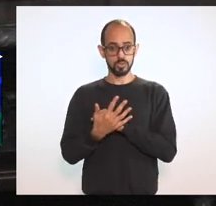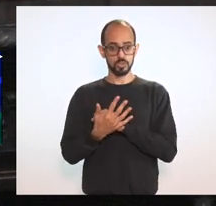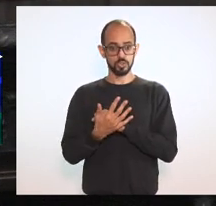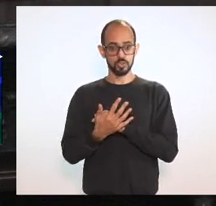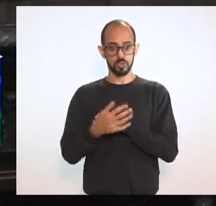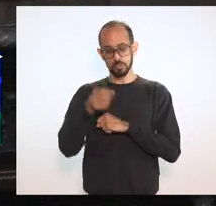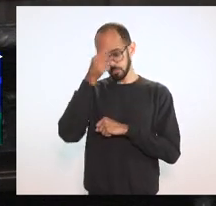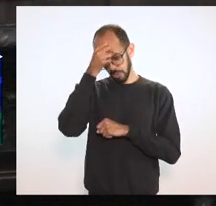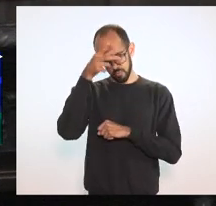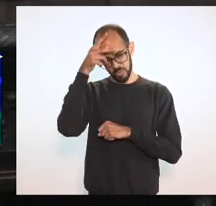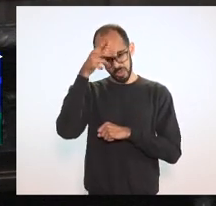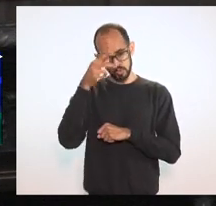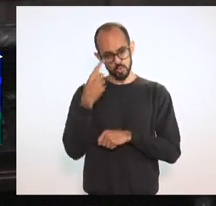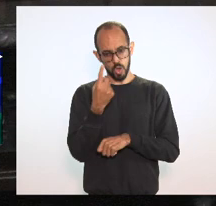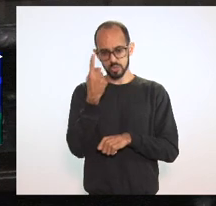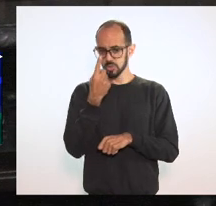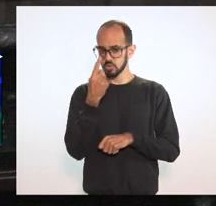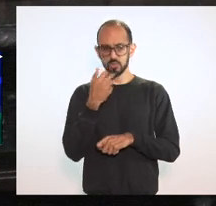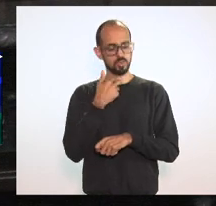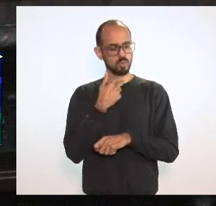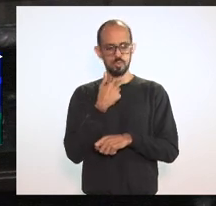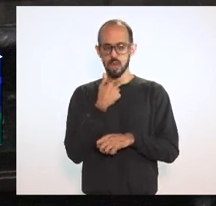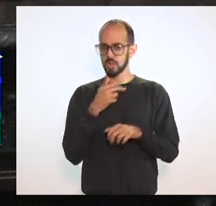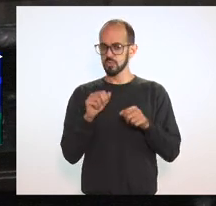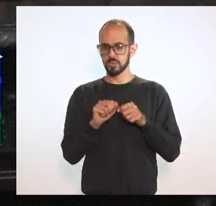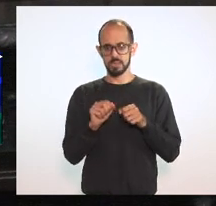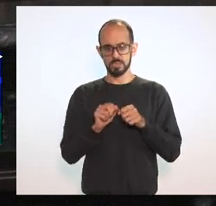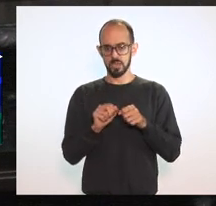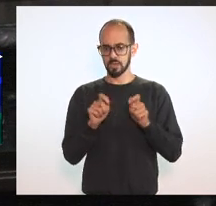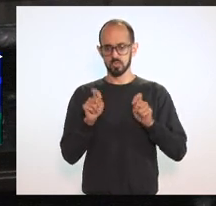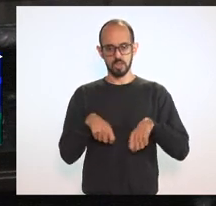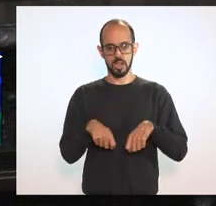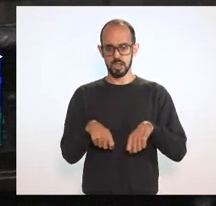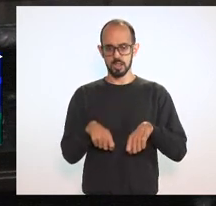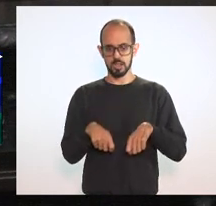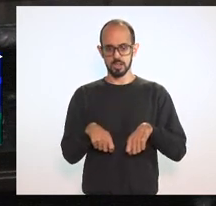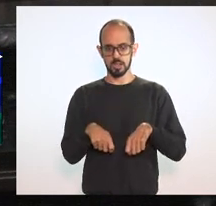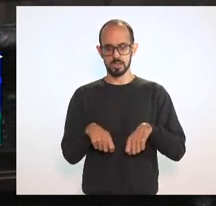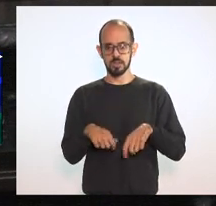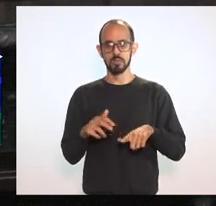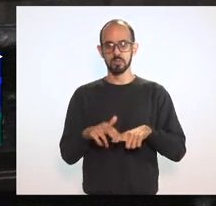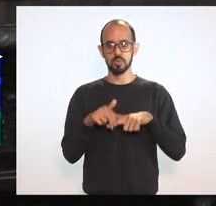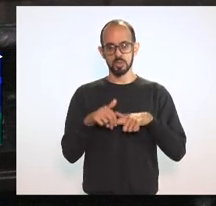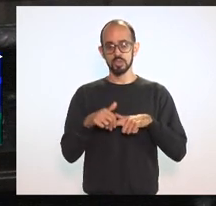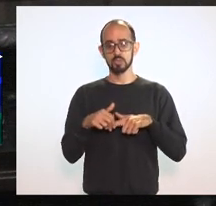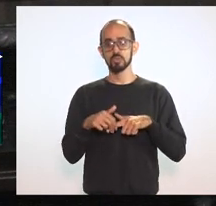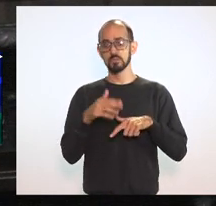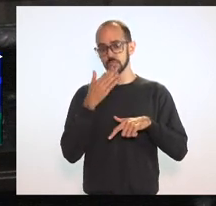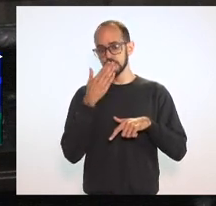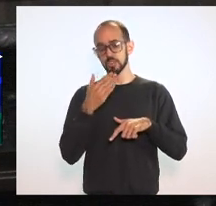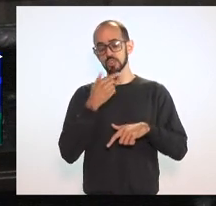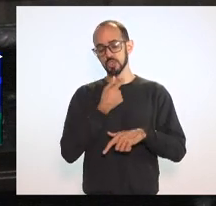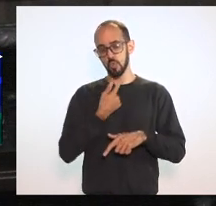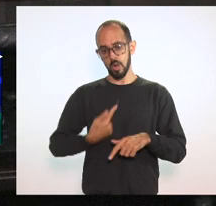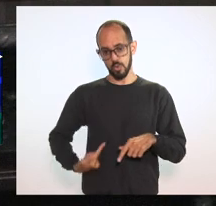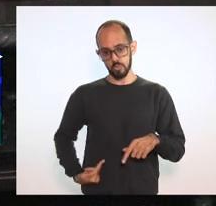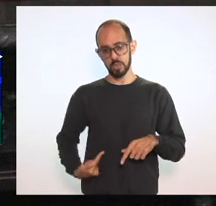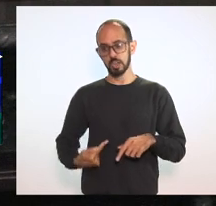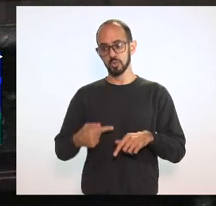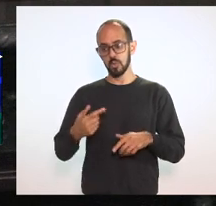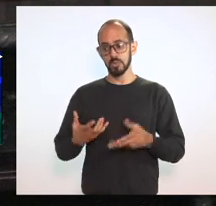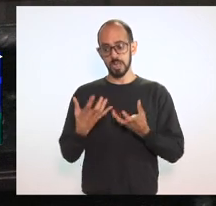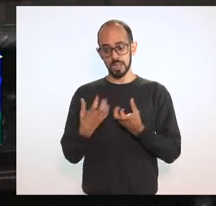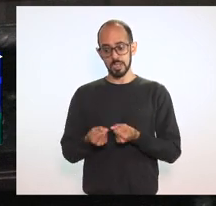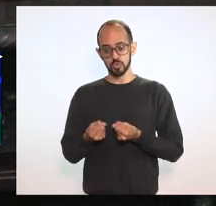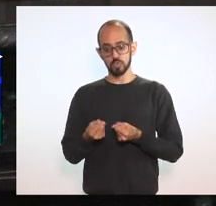nem o da capital nem de Niterói ainda mais de Duque de Caxias nenhum por isso foram ao Governador para que ele assumisse essa